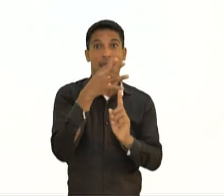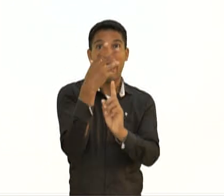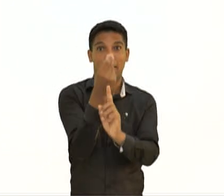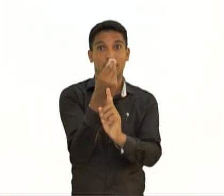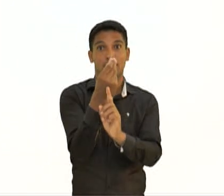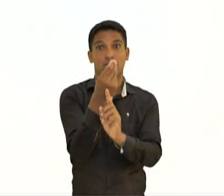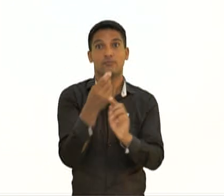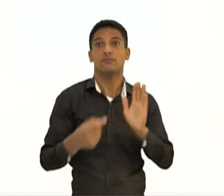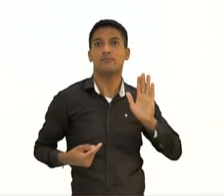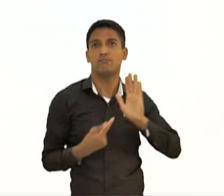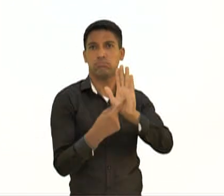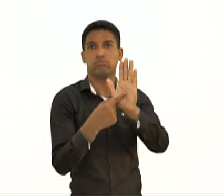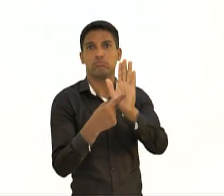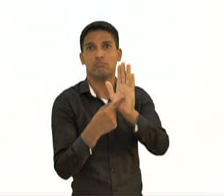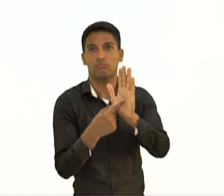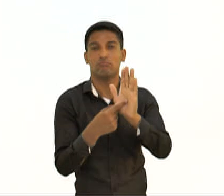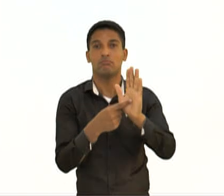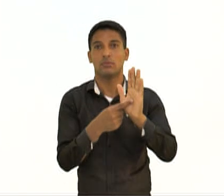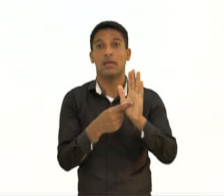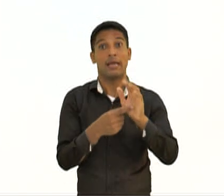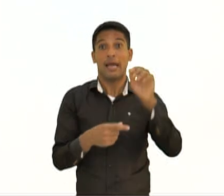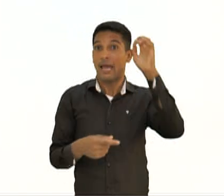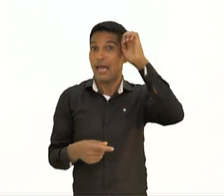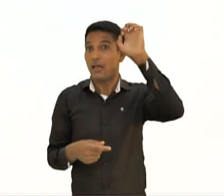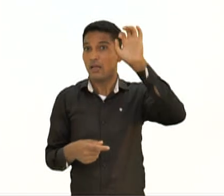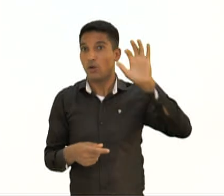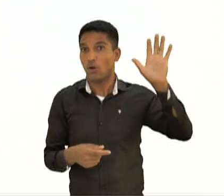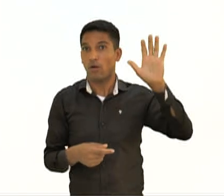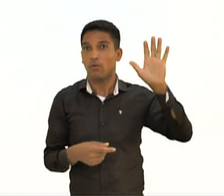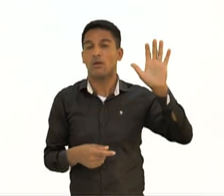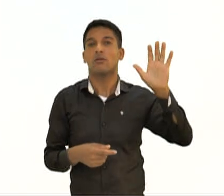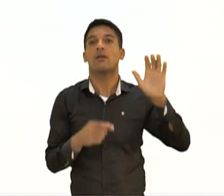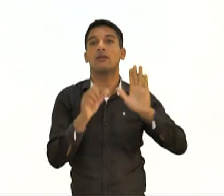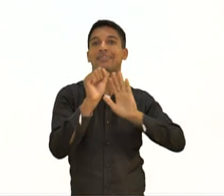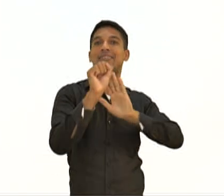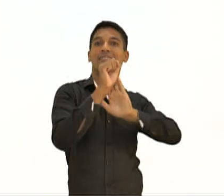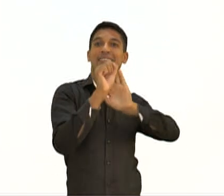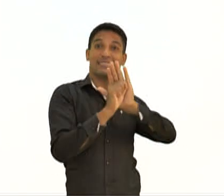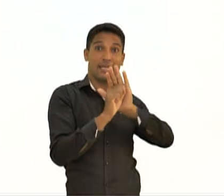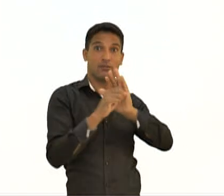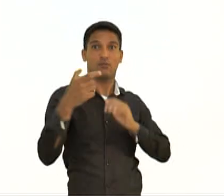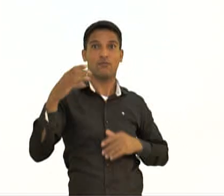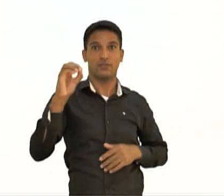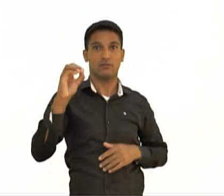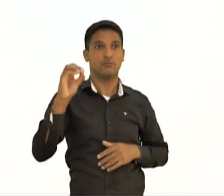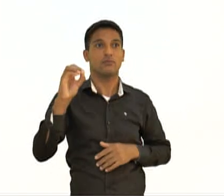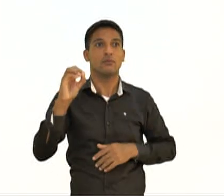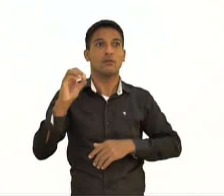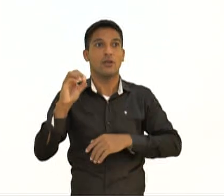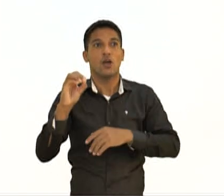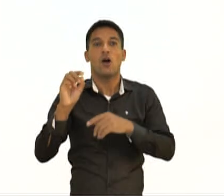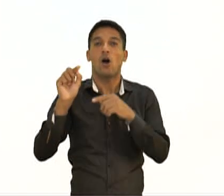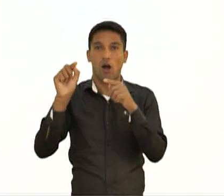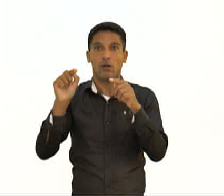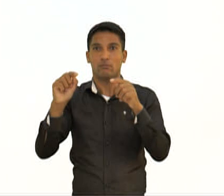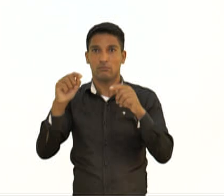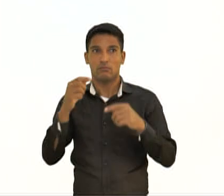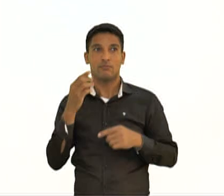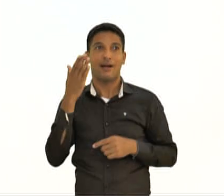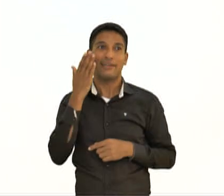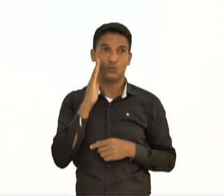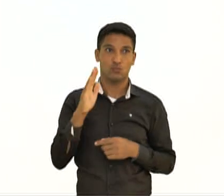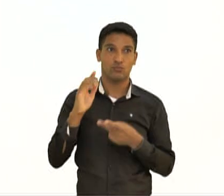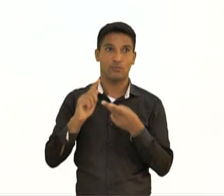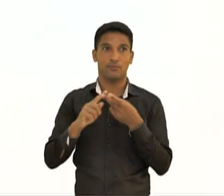século XX. Destes movimentos foram destaque o expressionismo, o fauvismo, o cubismo,